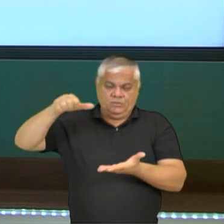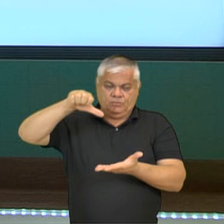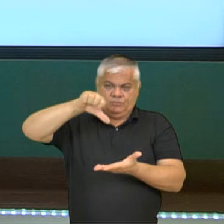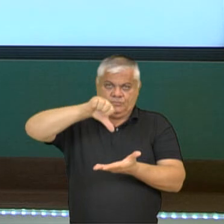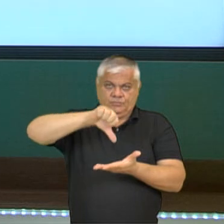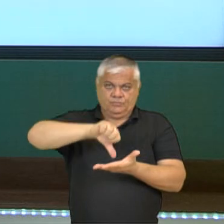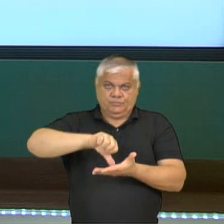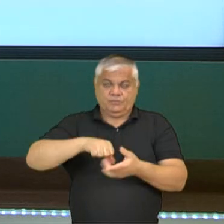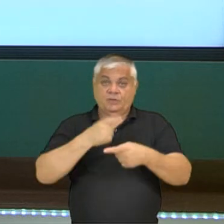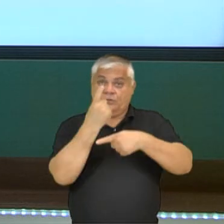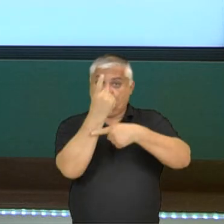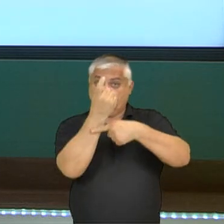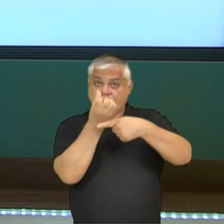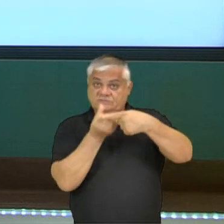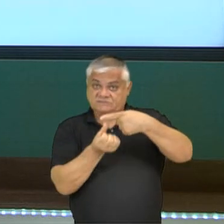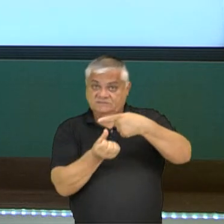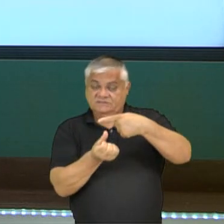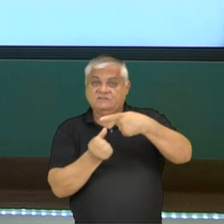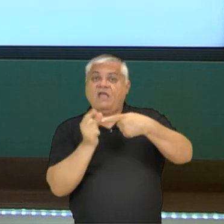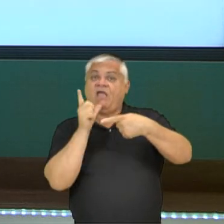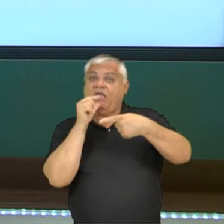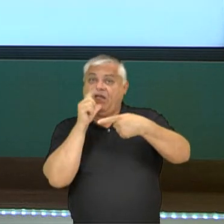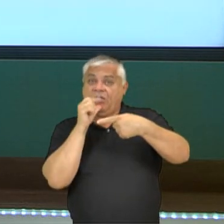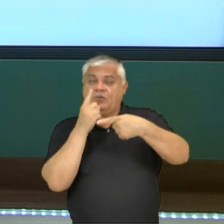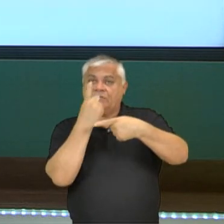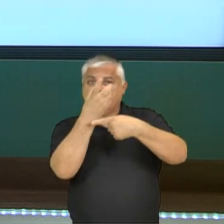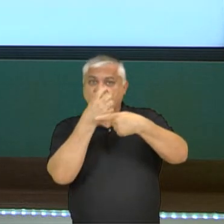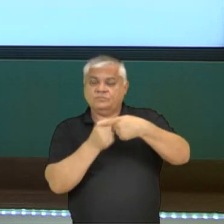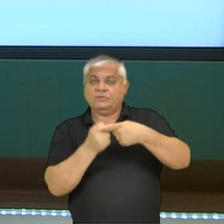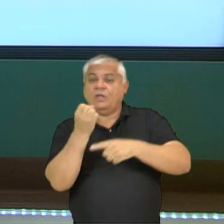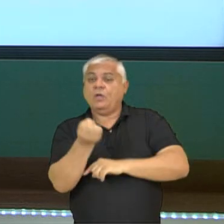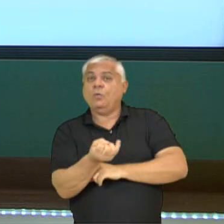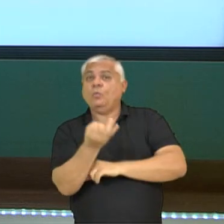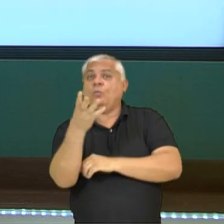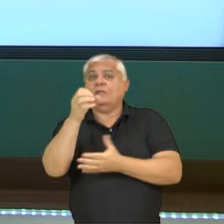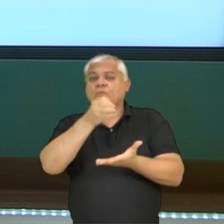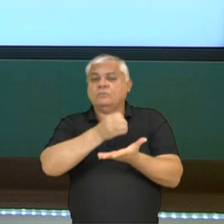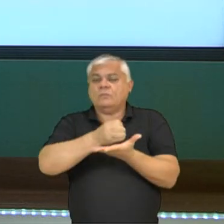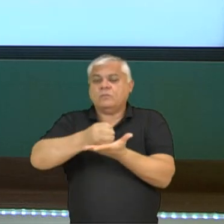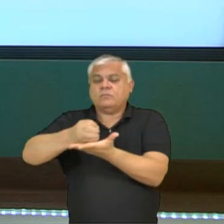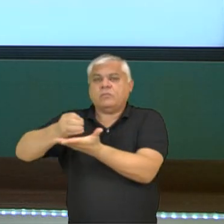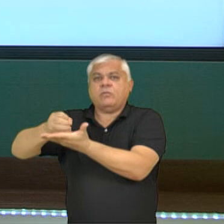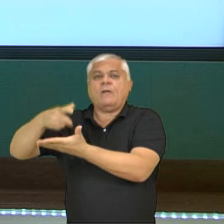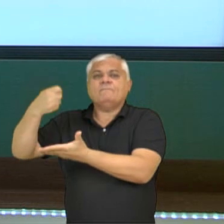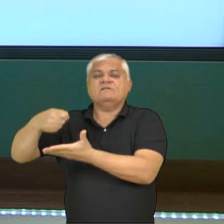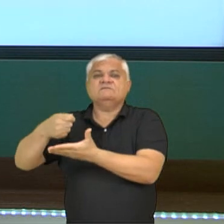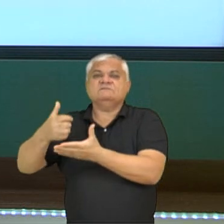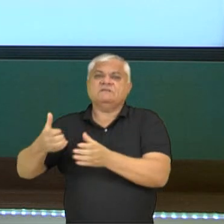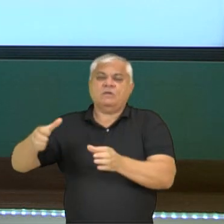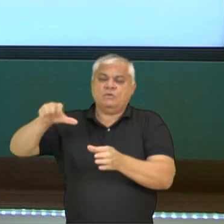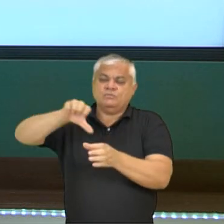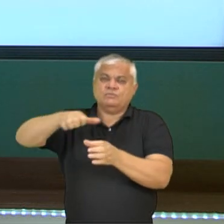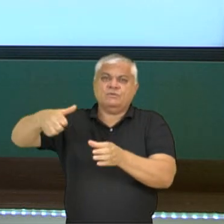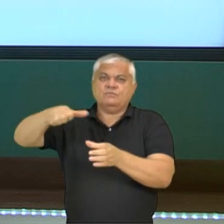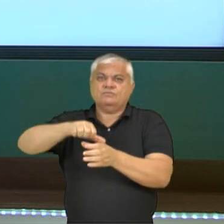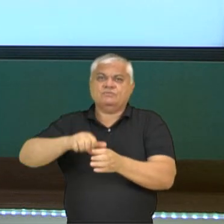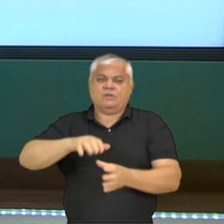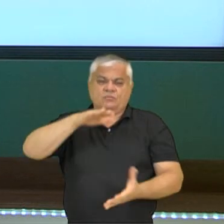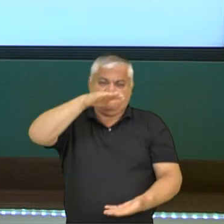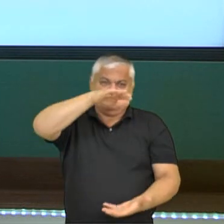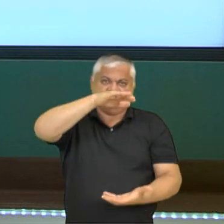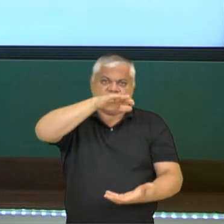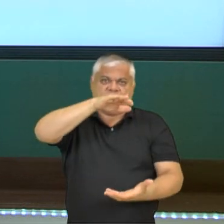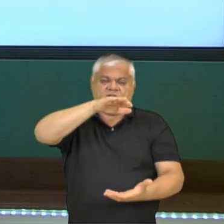de litro de água. Quantos desses copos são necessários para encher uma jarra